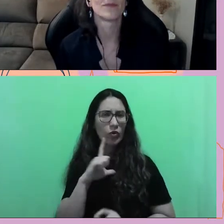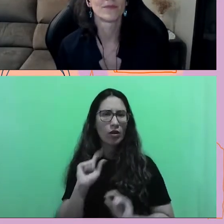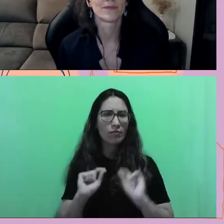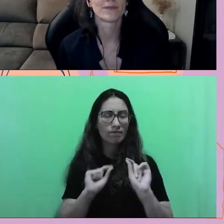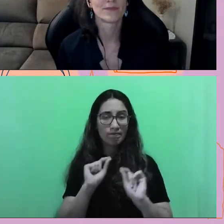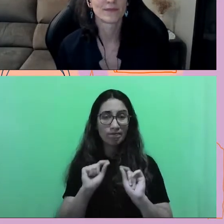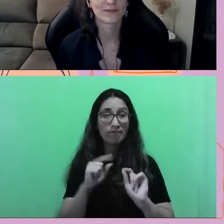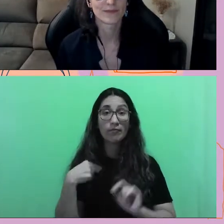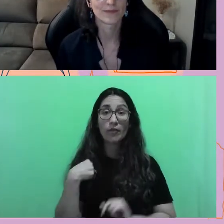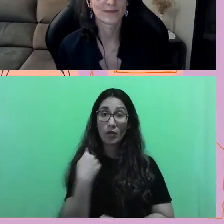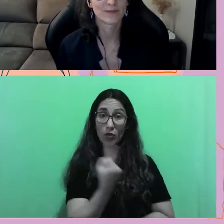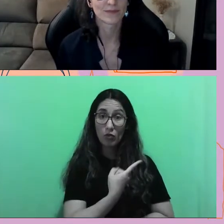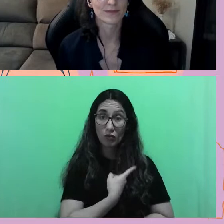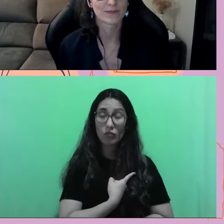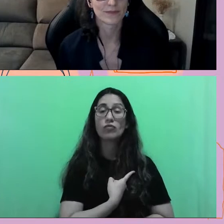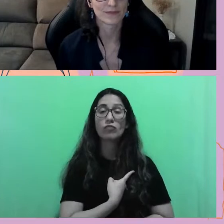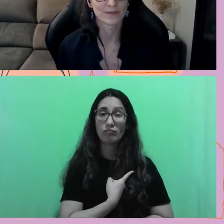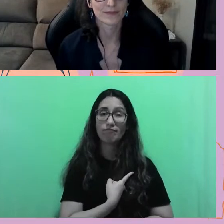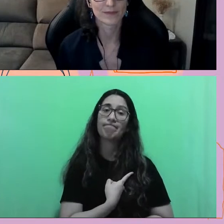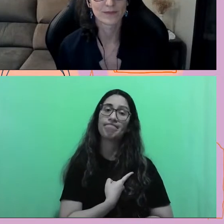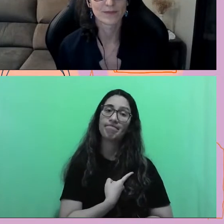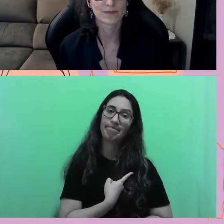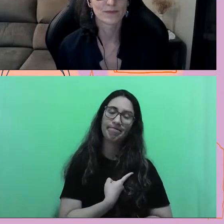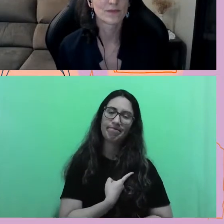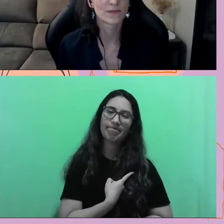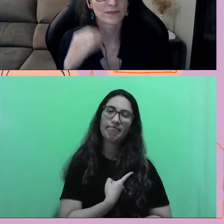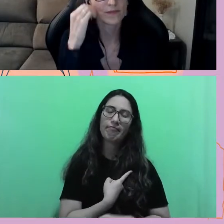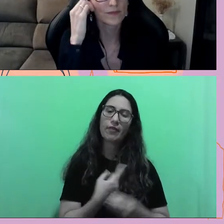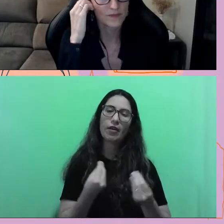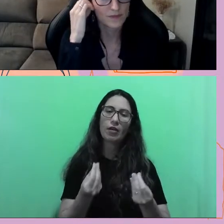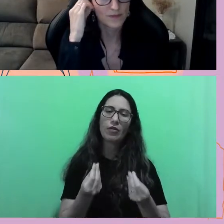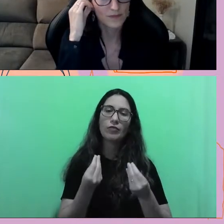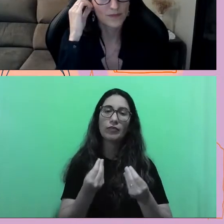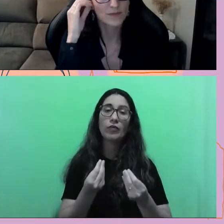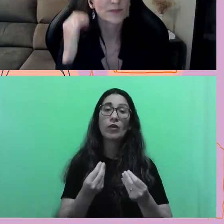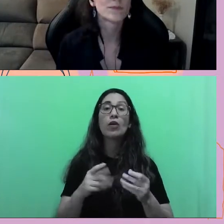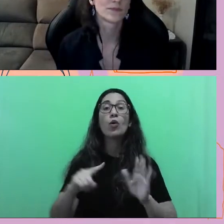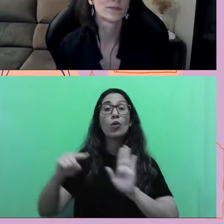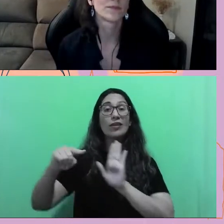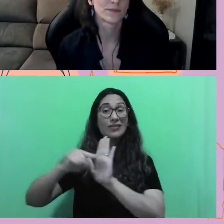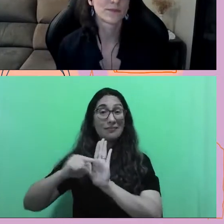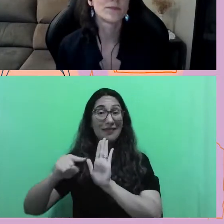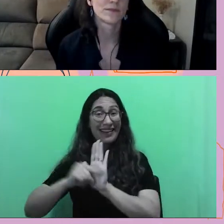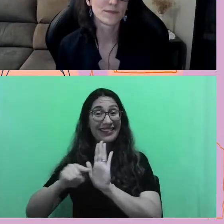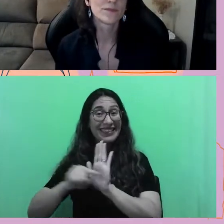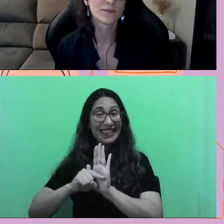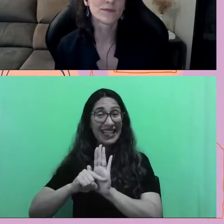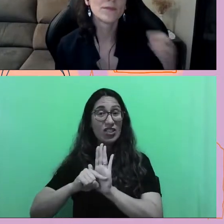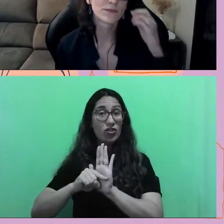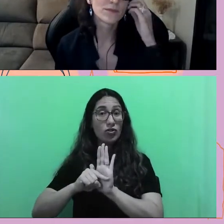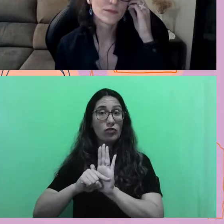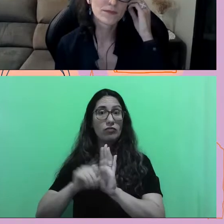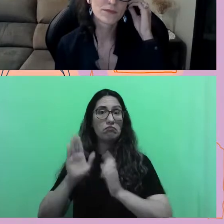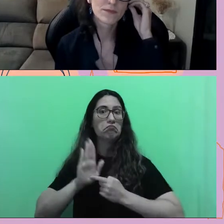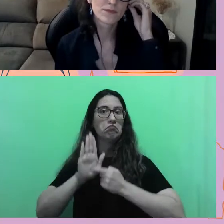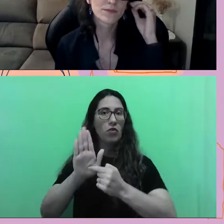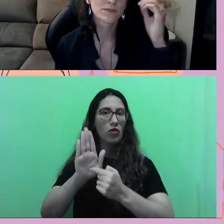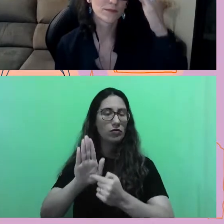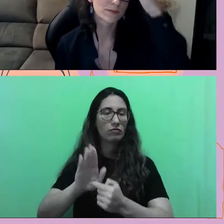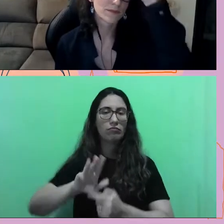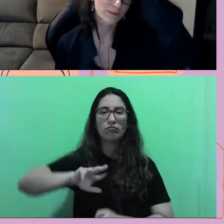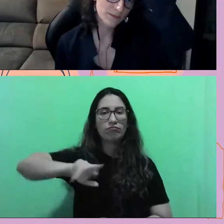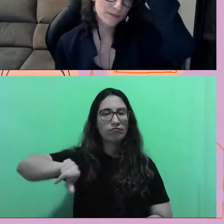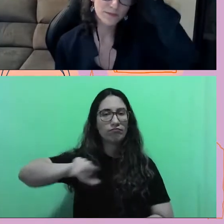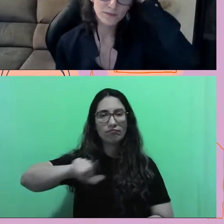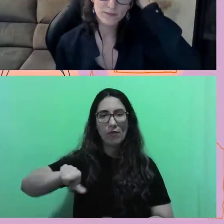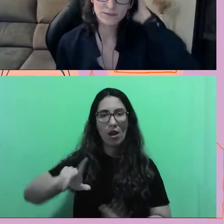A gente não pontua o aspecto negativo da cerveja, né? A gente